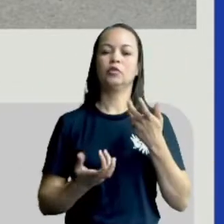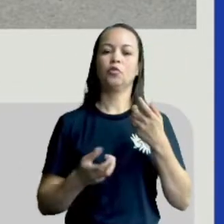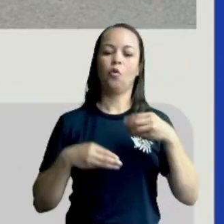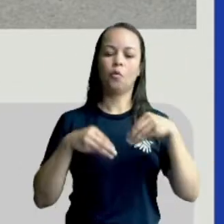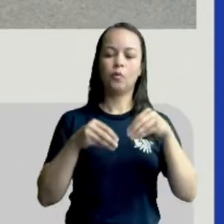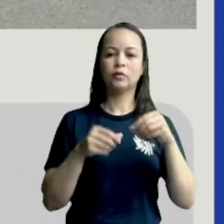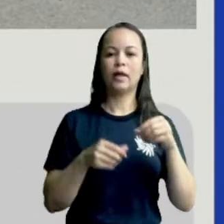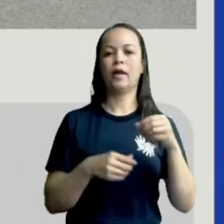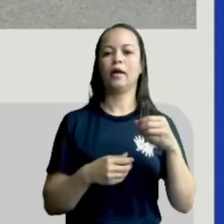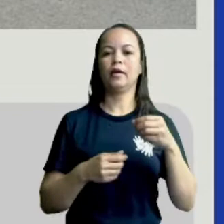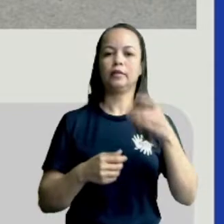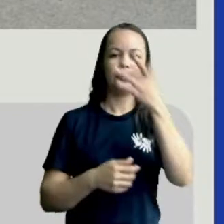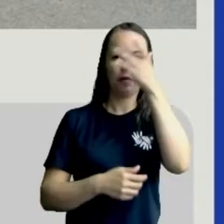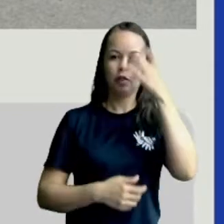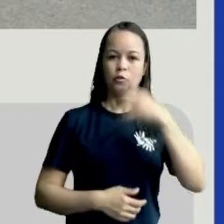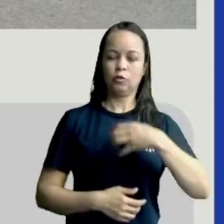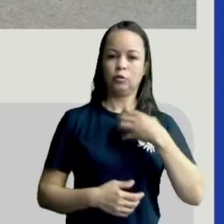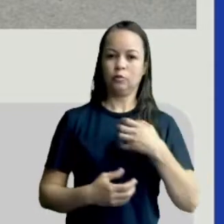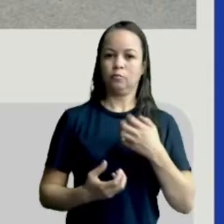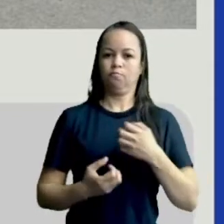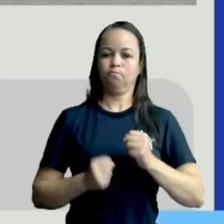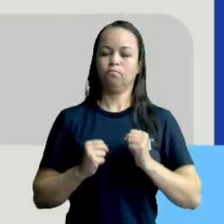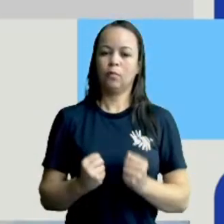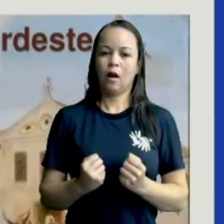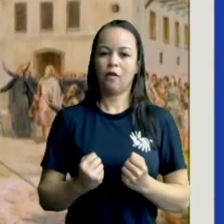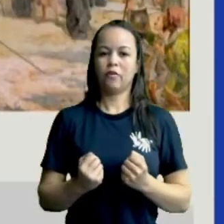terra de gente brava e destemida.